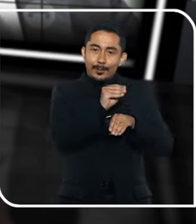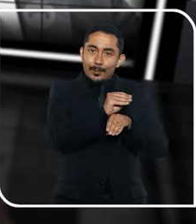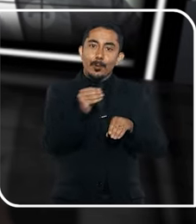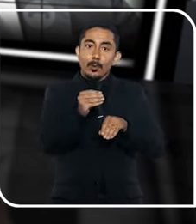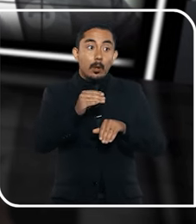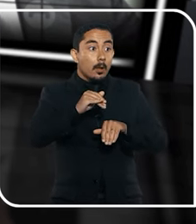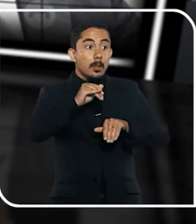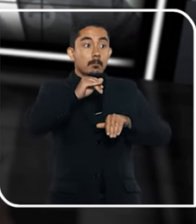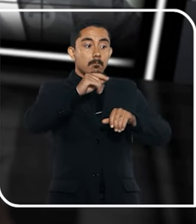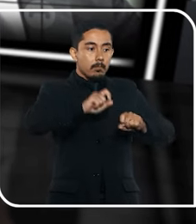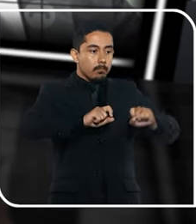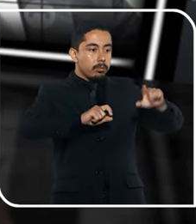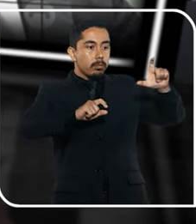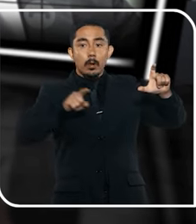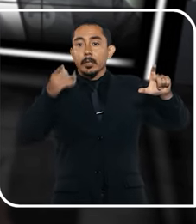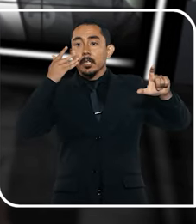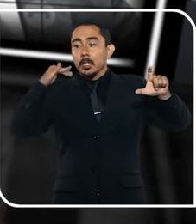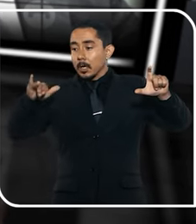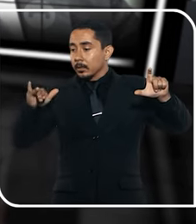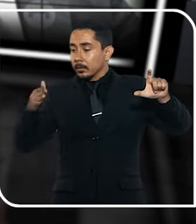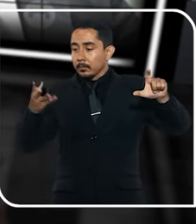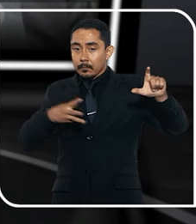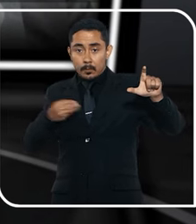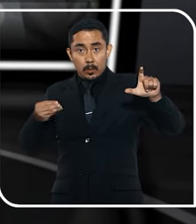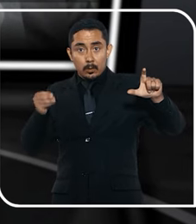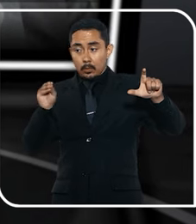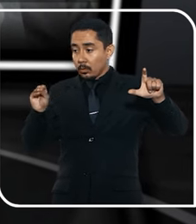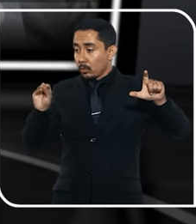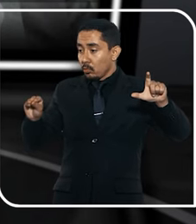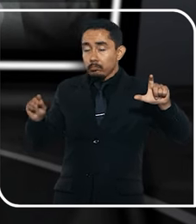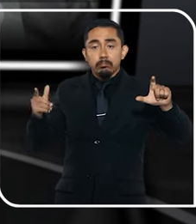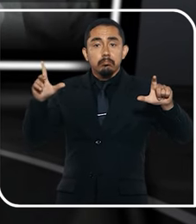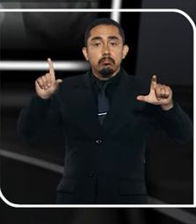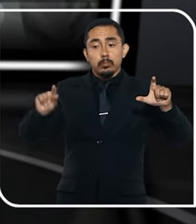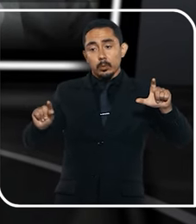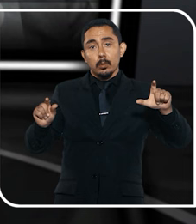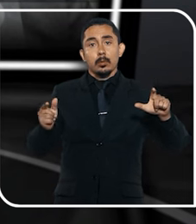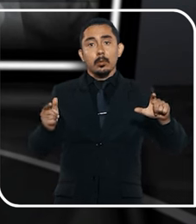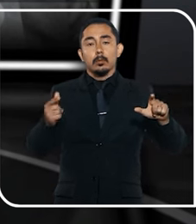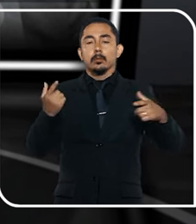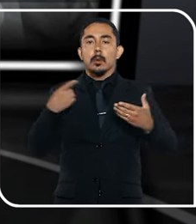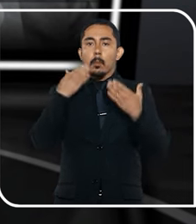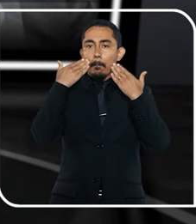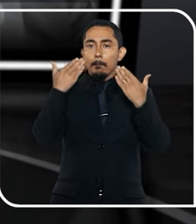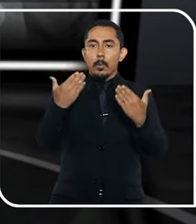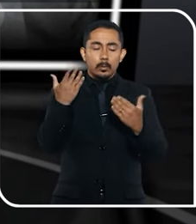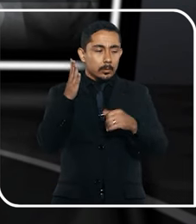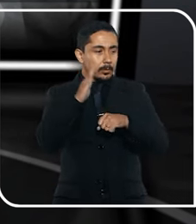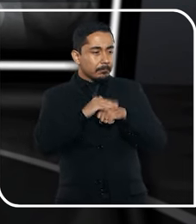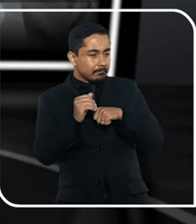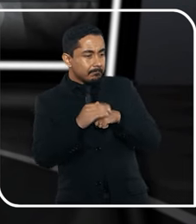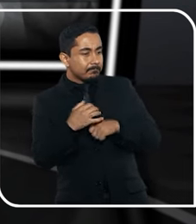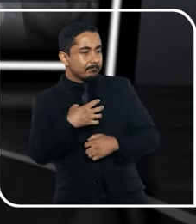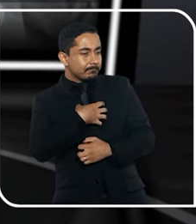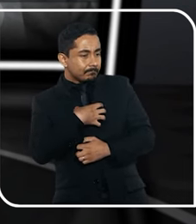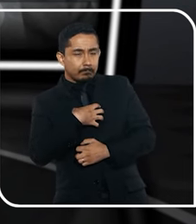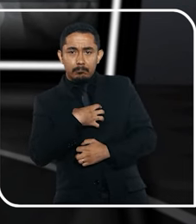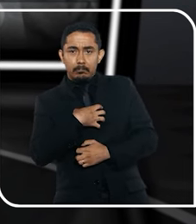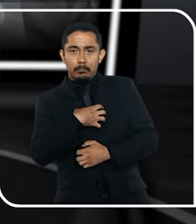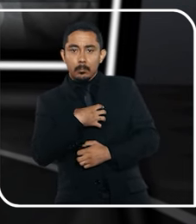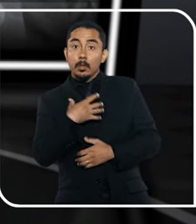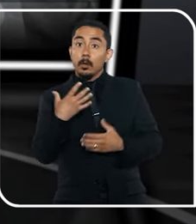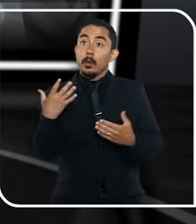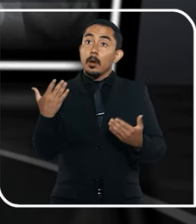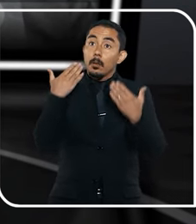crianças. E aí, isso foi acabar utilizado para demonstrar o afeto, para demonstrar que ele não estava